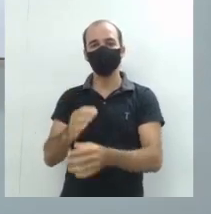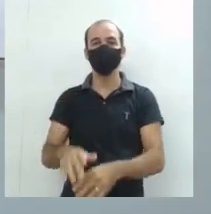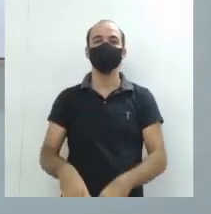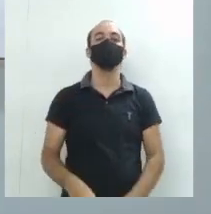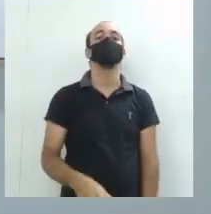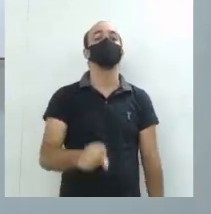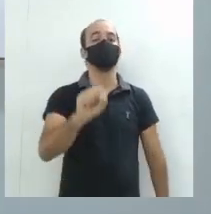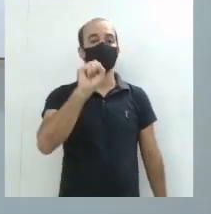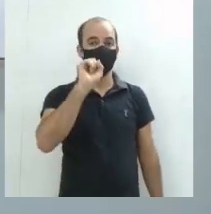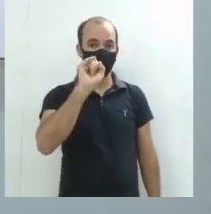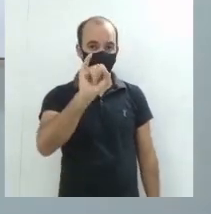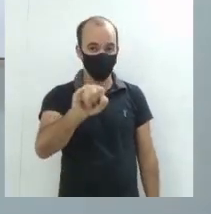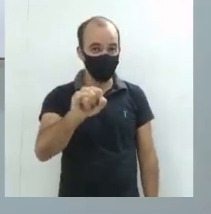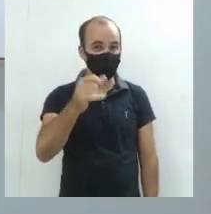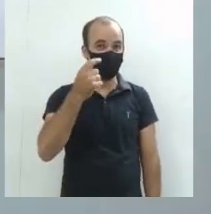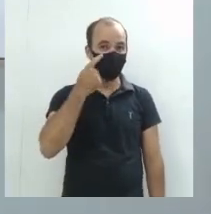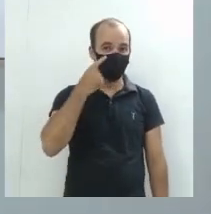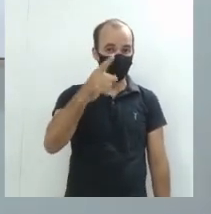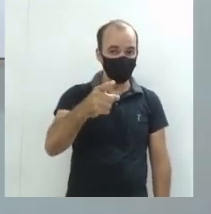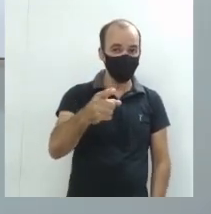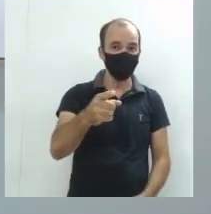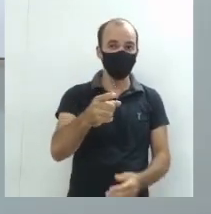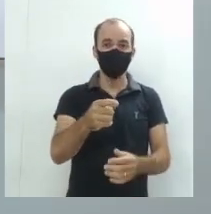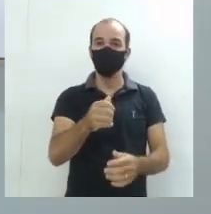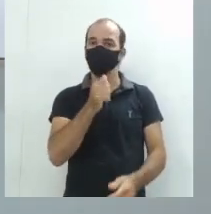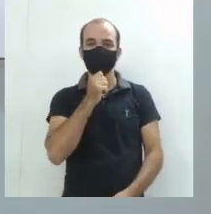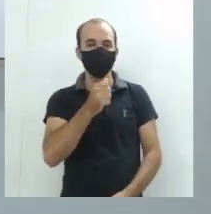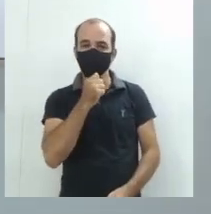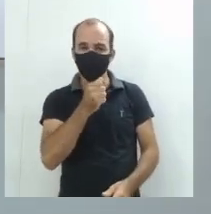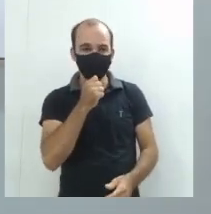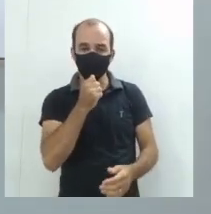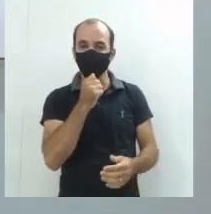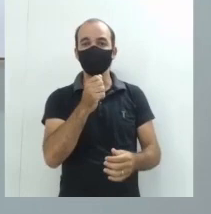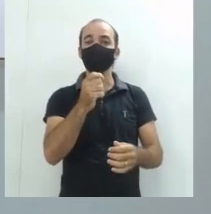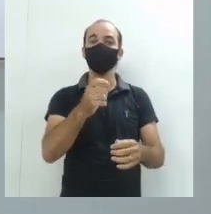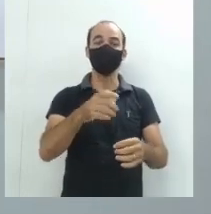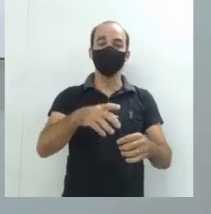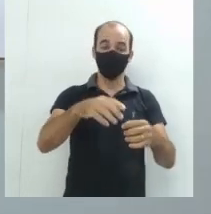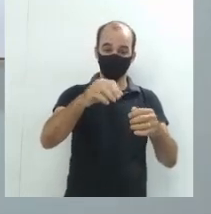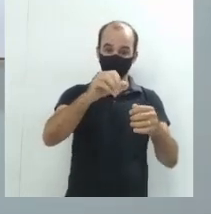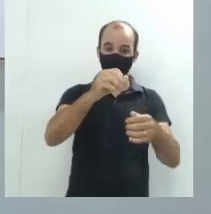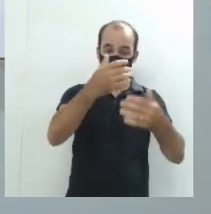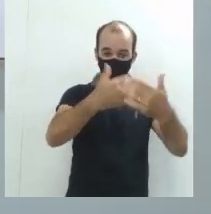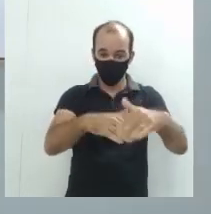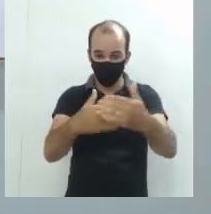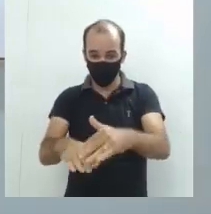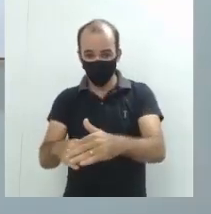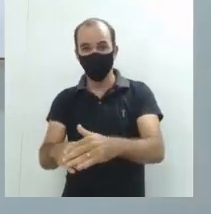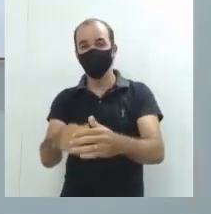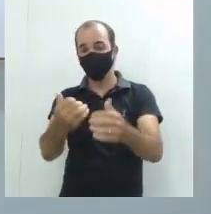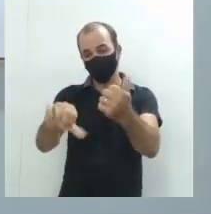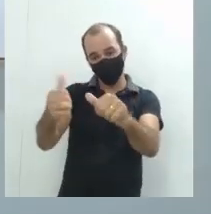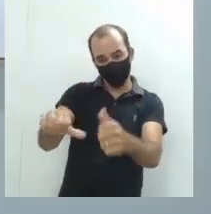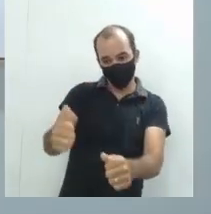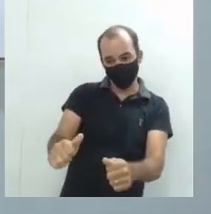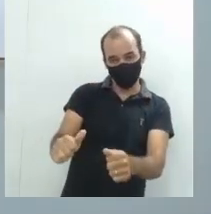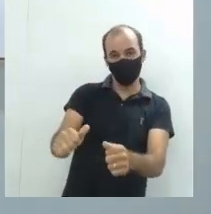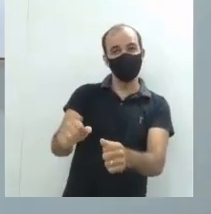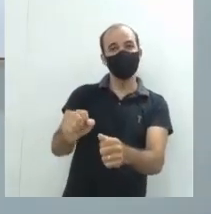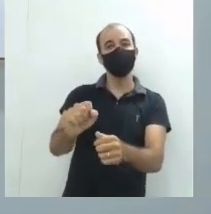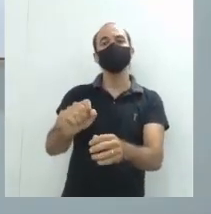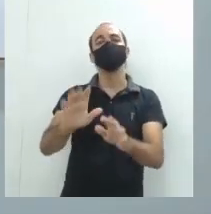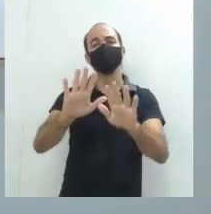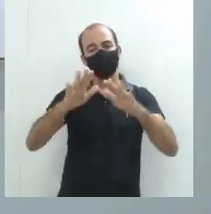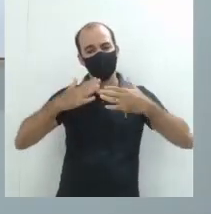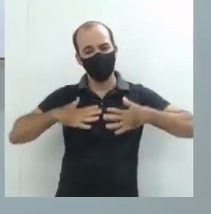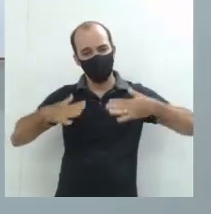a sua avaliação diagnóstica, não se preocupe, vai ter um momento que você vai realizar